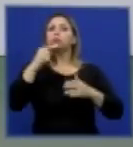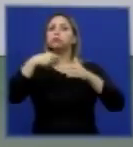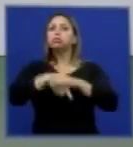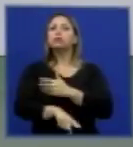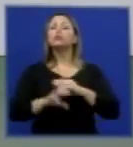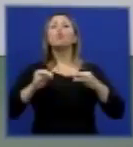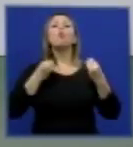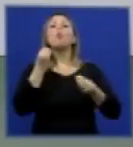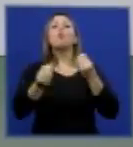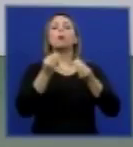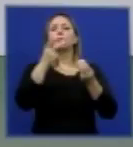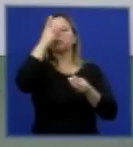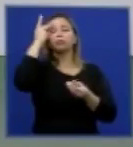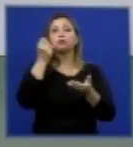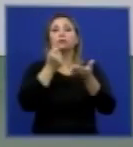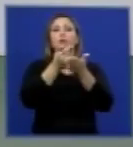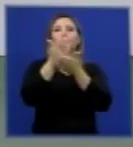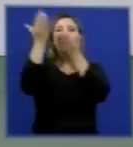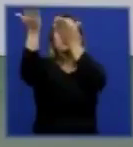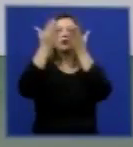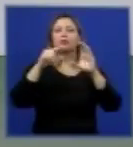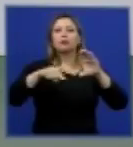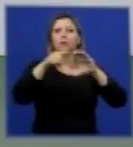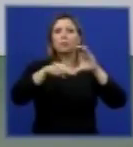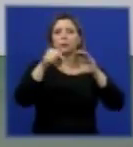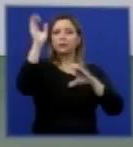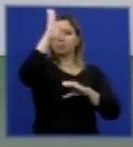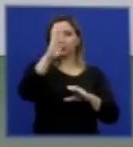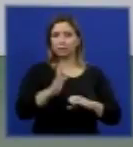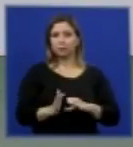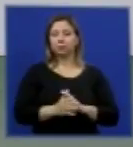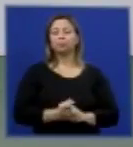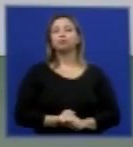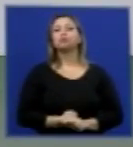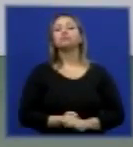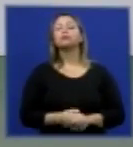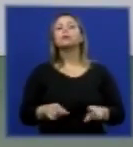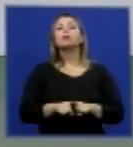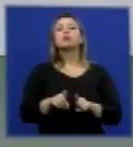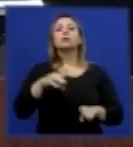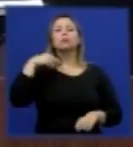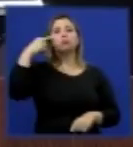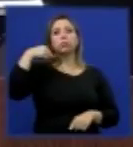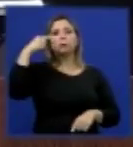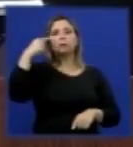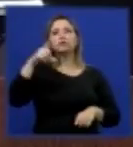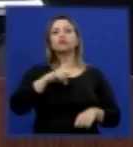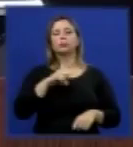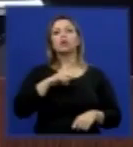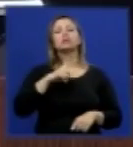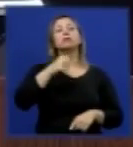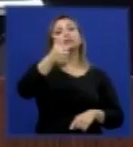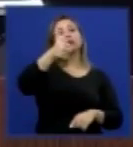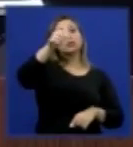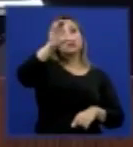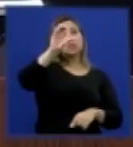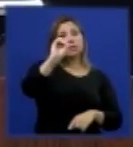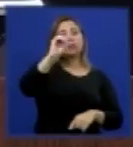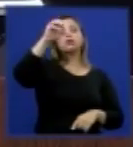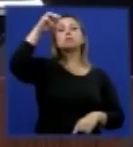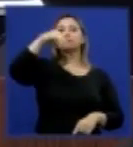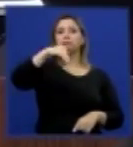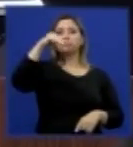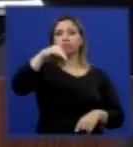do objeto desta arguição. O advogado-geral terá 10 minutos para essa